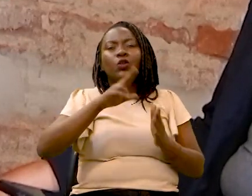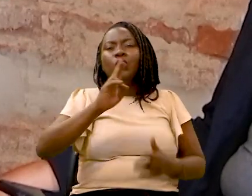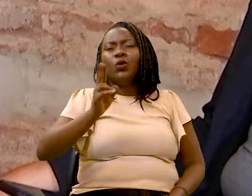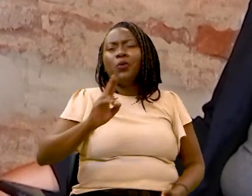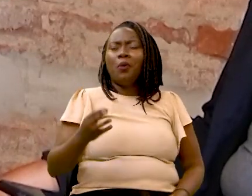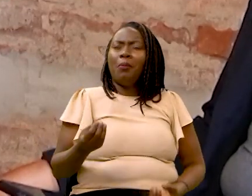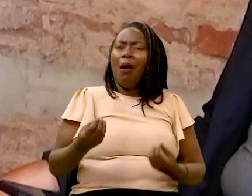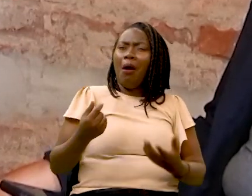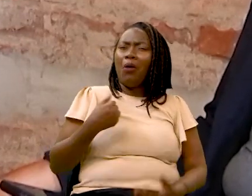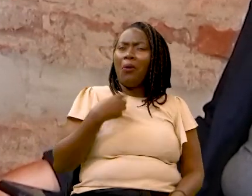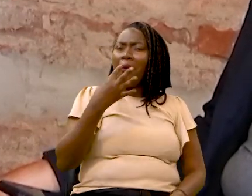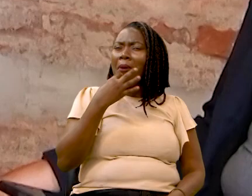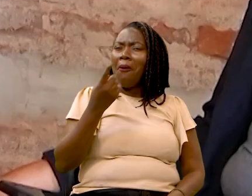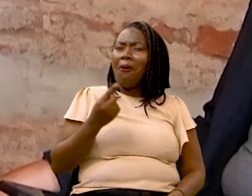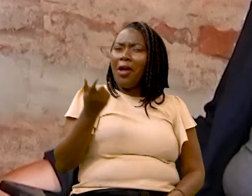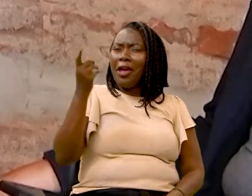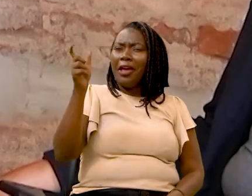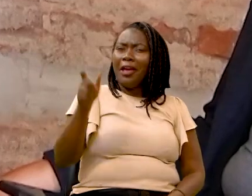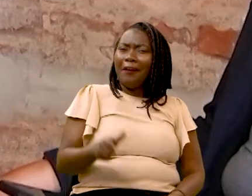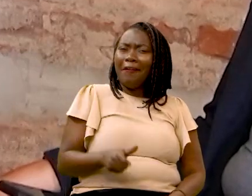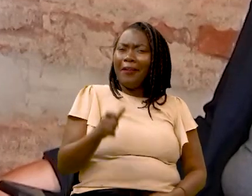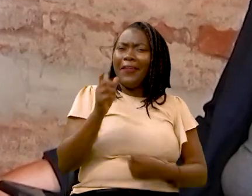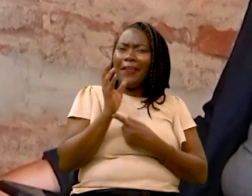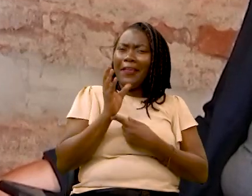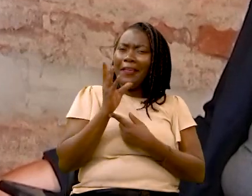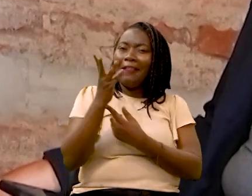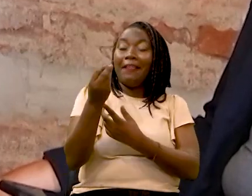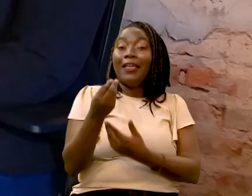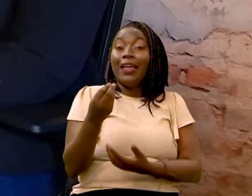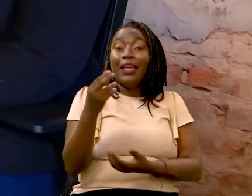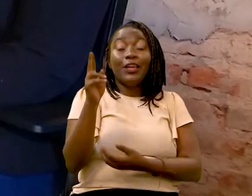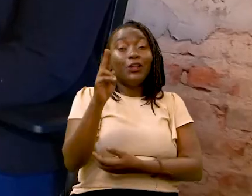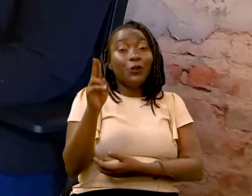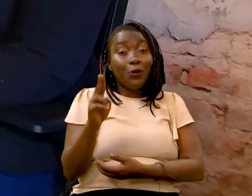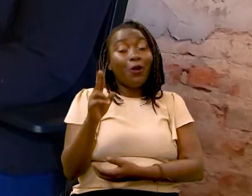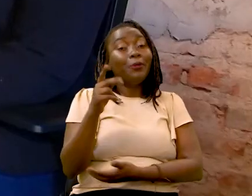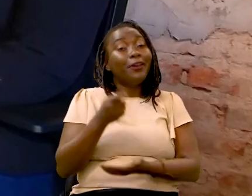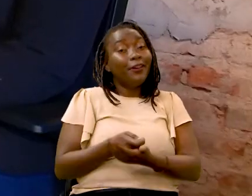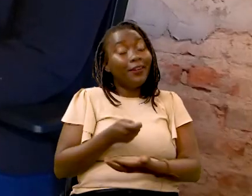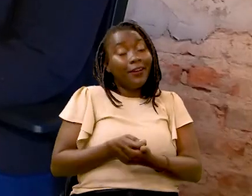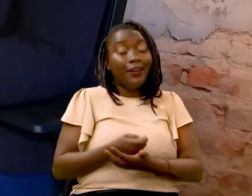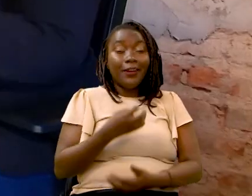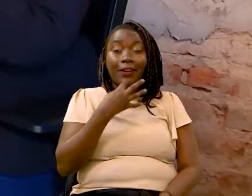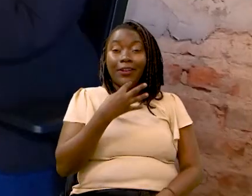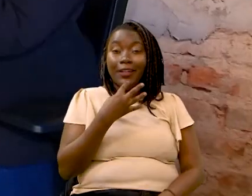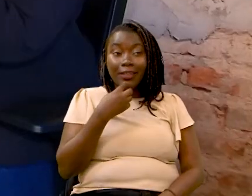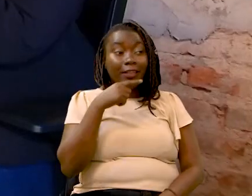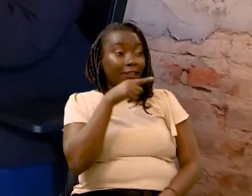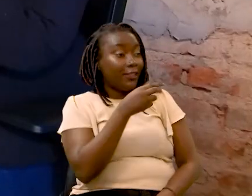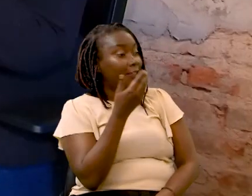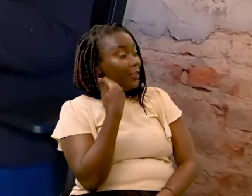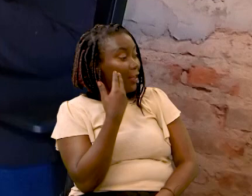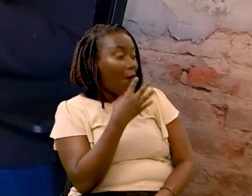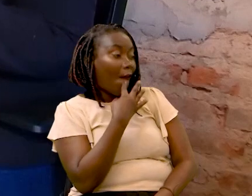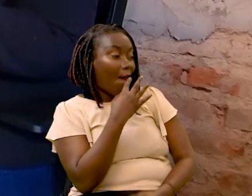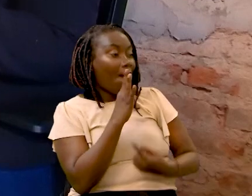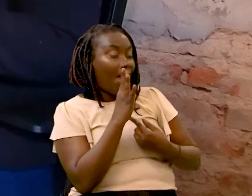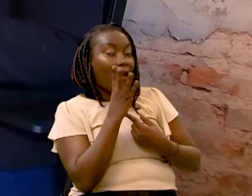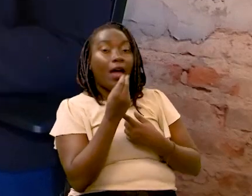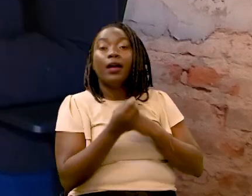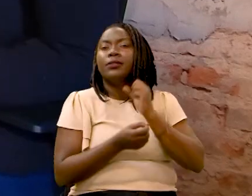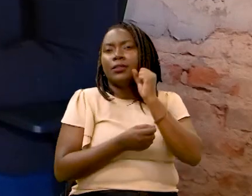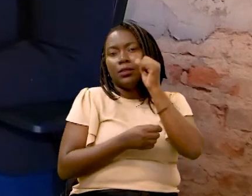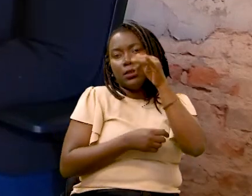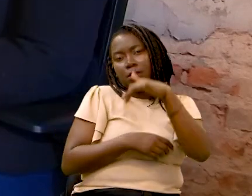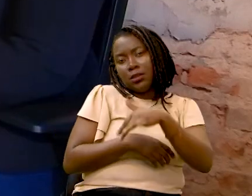leilão, eu falei, como é que eu não conheço todos esses artistas e nomes que a gente tem que conhecer, né? Mas você então já gostava de